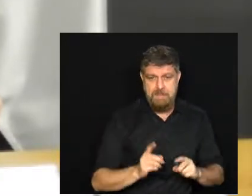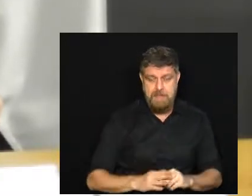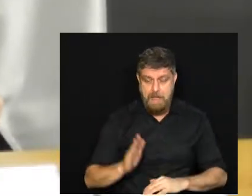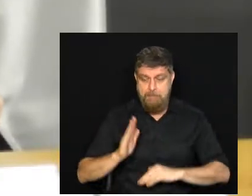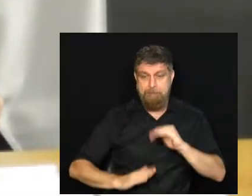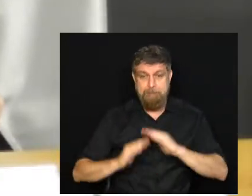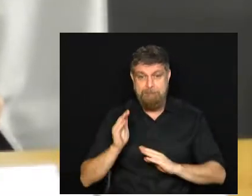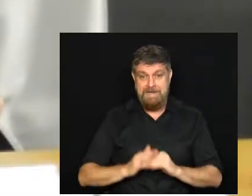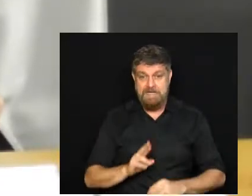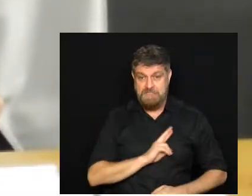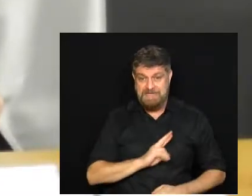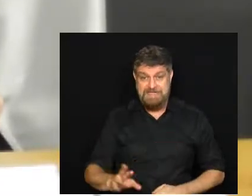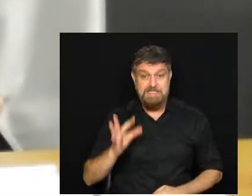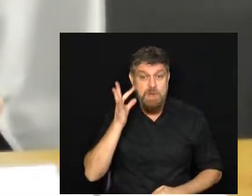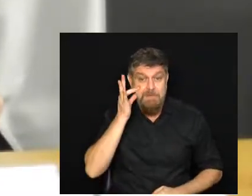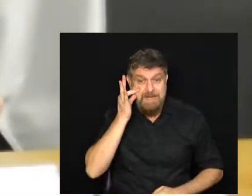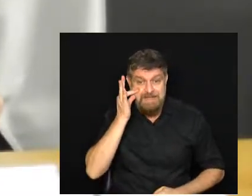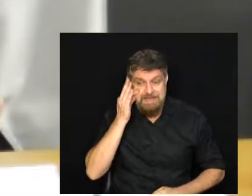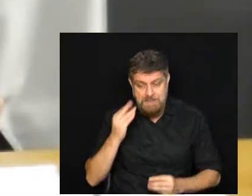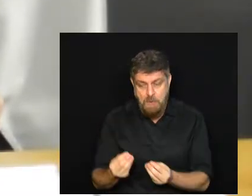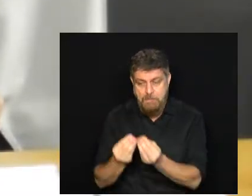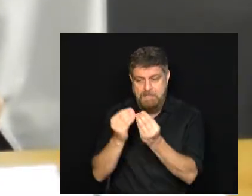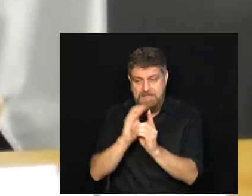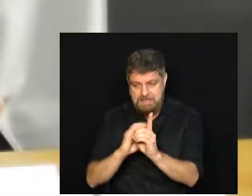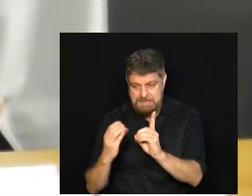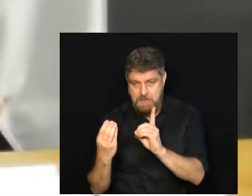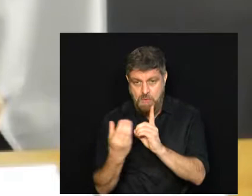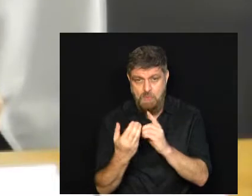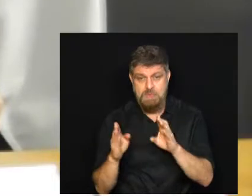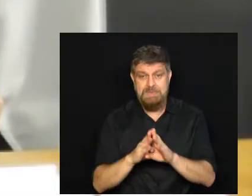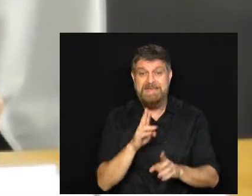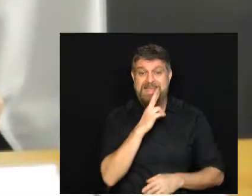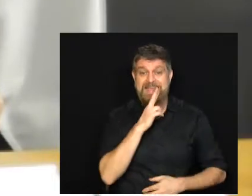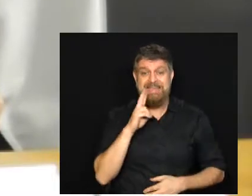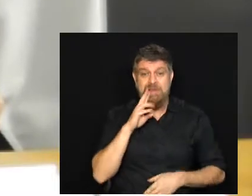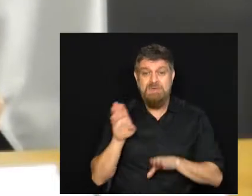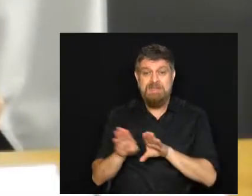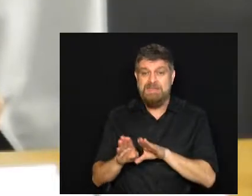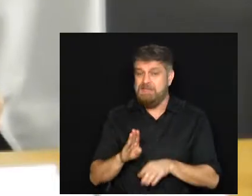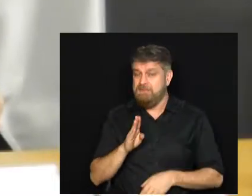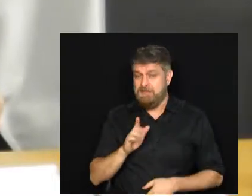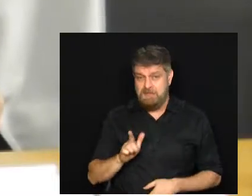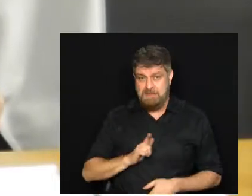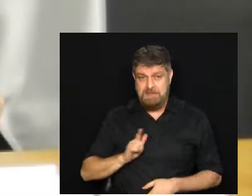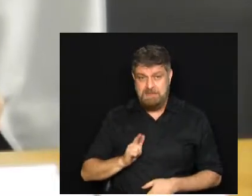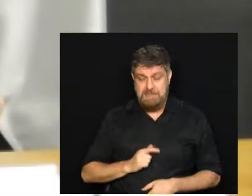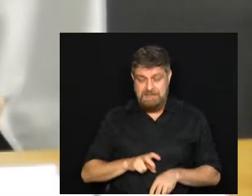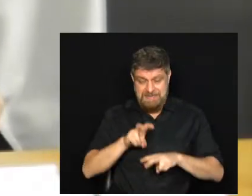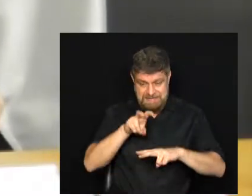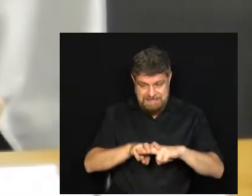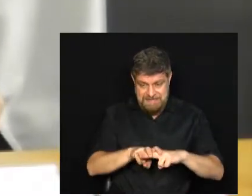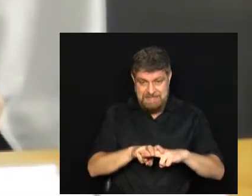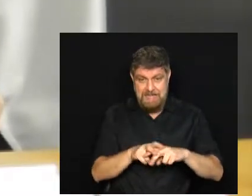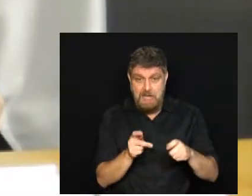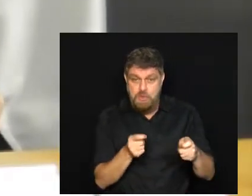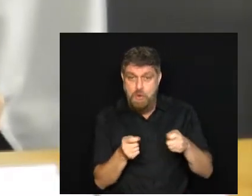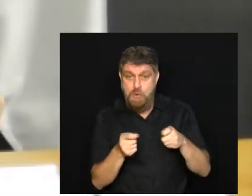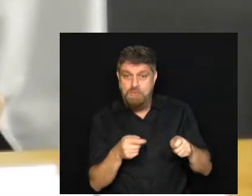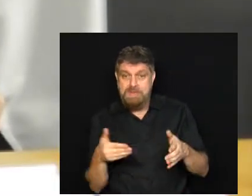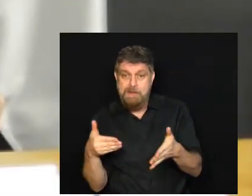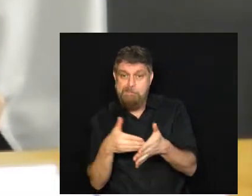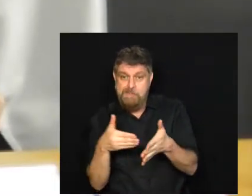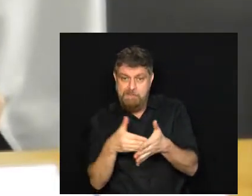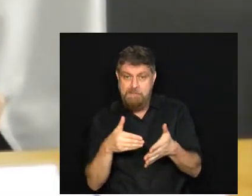religiosas presenciais, restaurantes e similares, com atendimento do público sentado e controle de acesso,